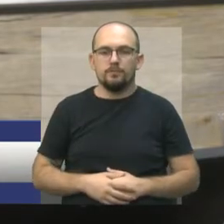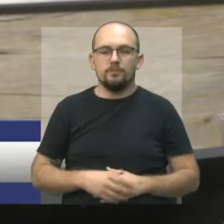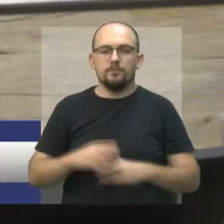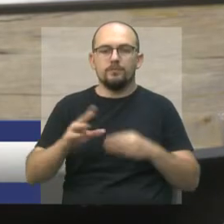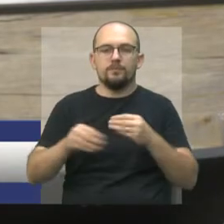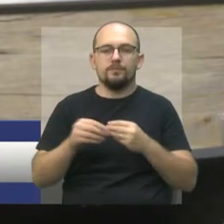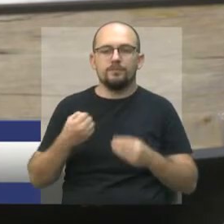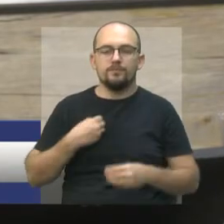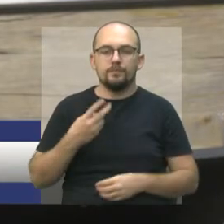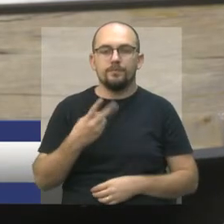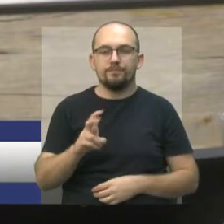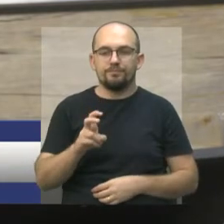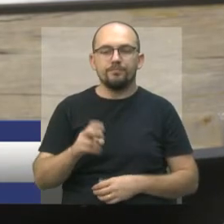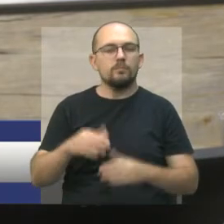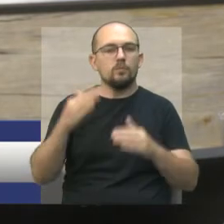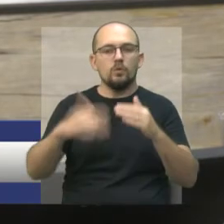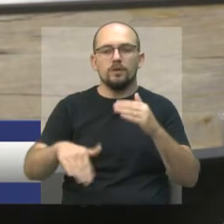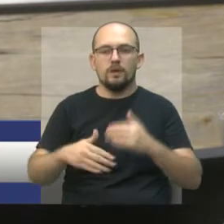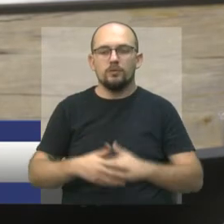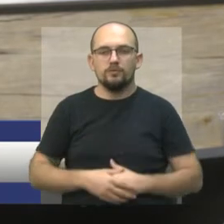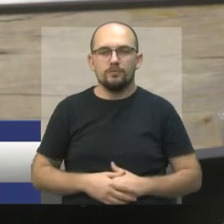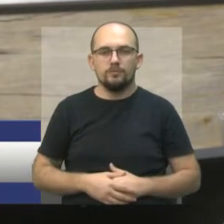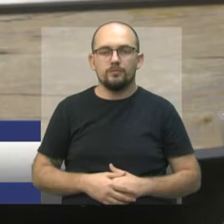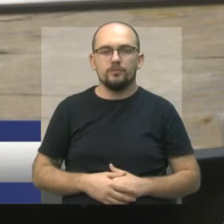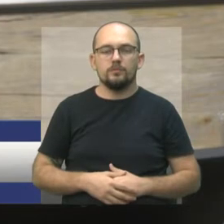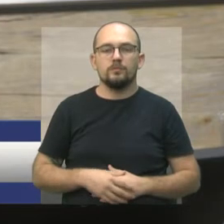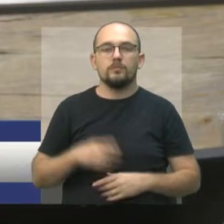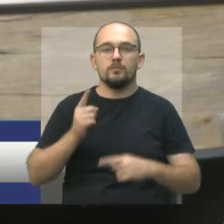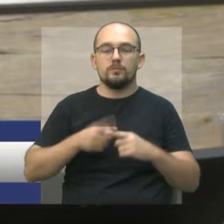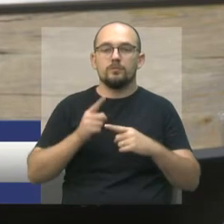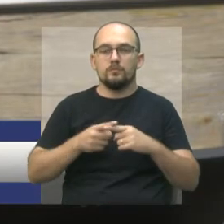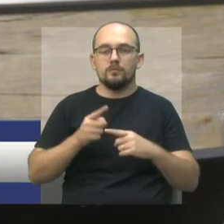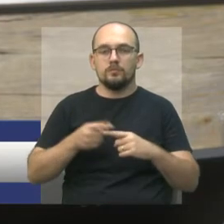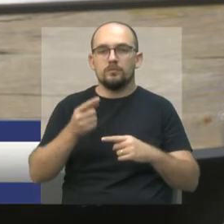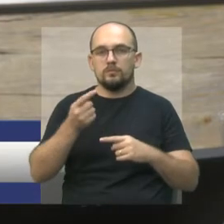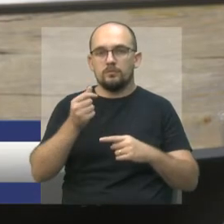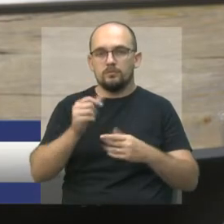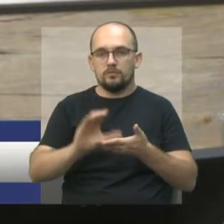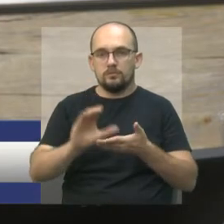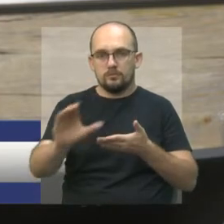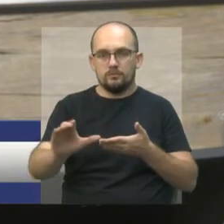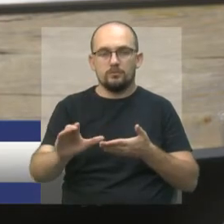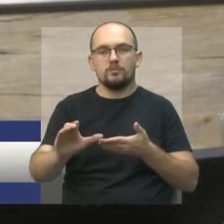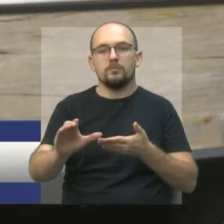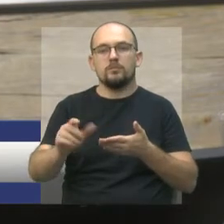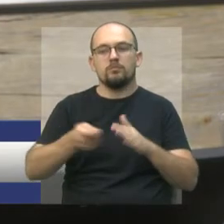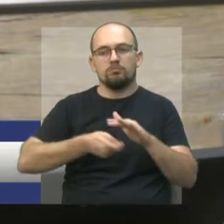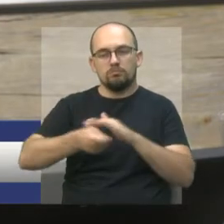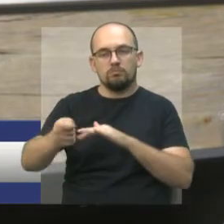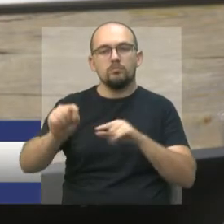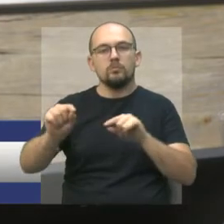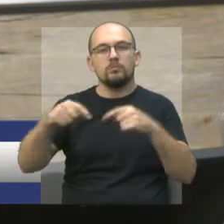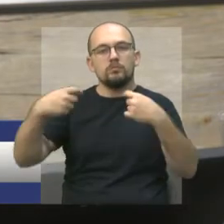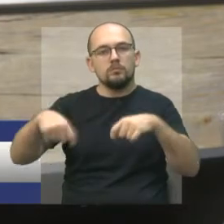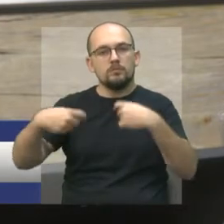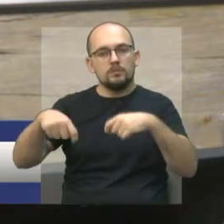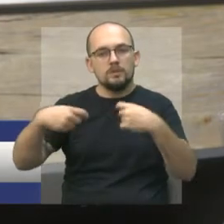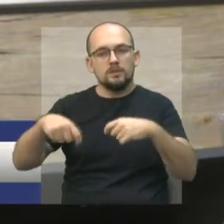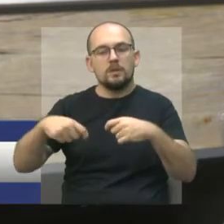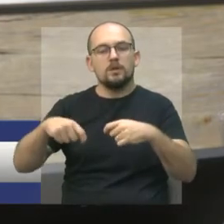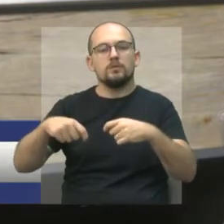Emenda 25, contrário. Vez que a destinação de recursos à promoção de investimentos necessários